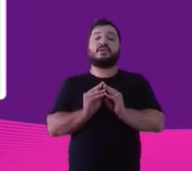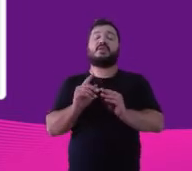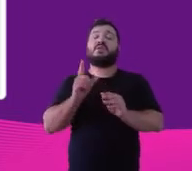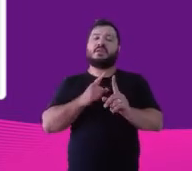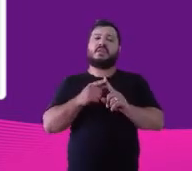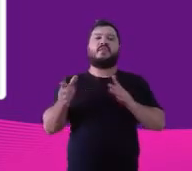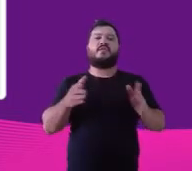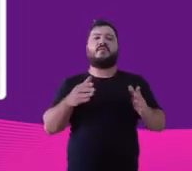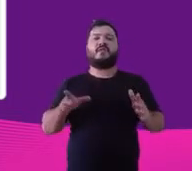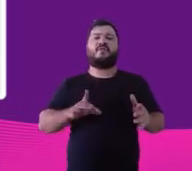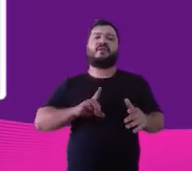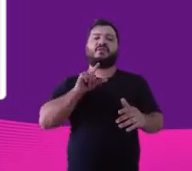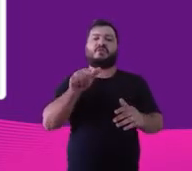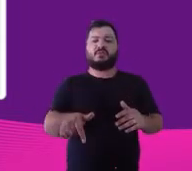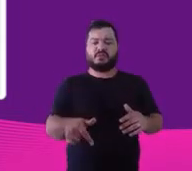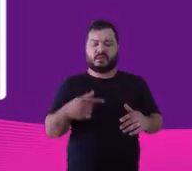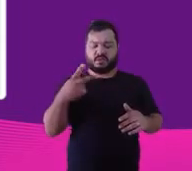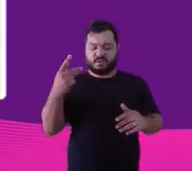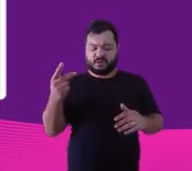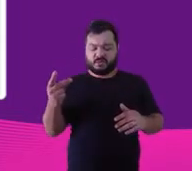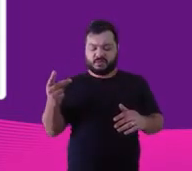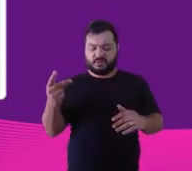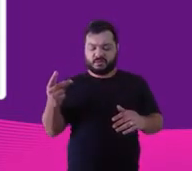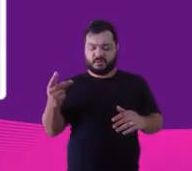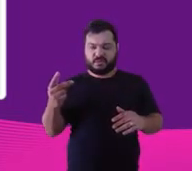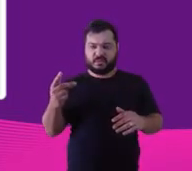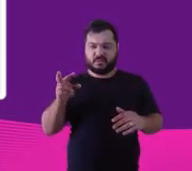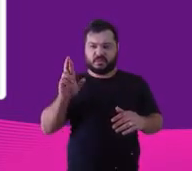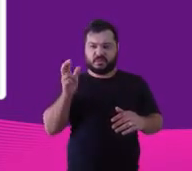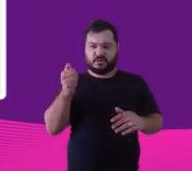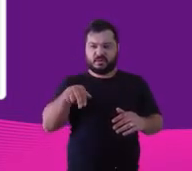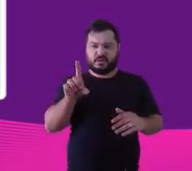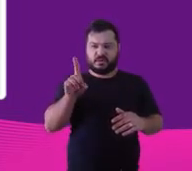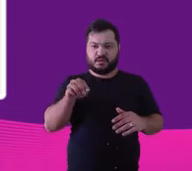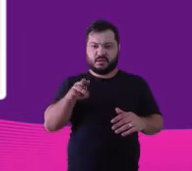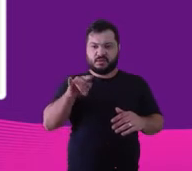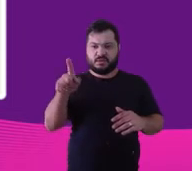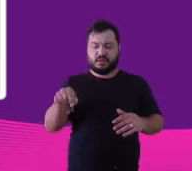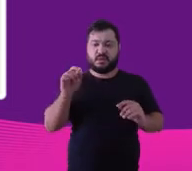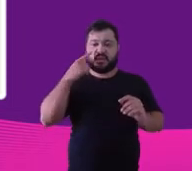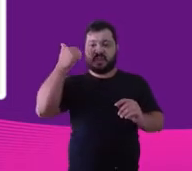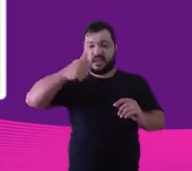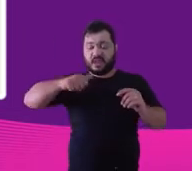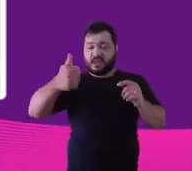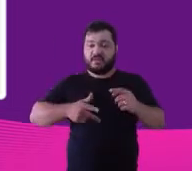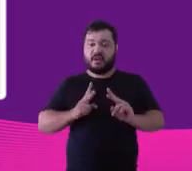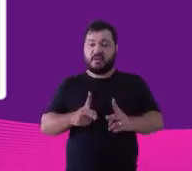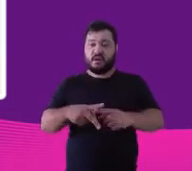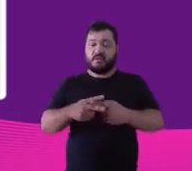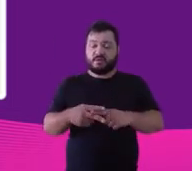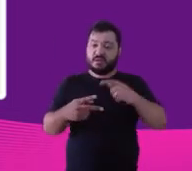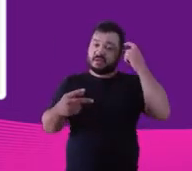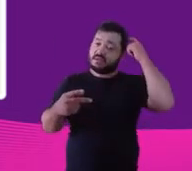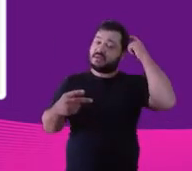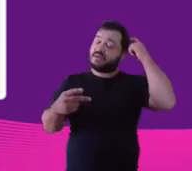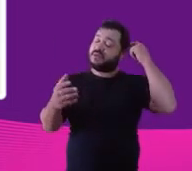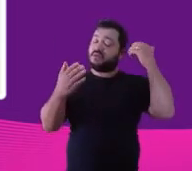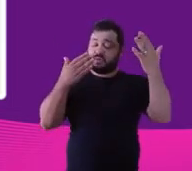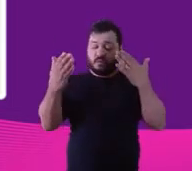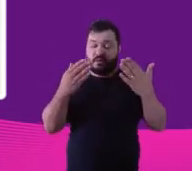teve uma fase subsequente uma segunda a randomização era que se avaliou a manutenção comprar